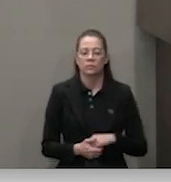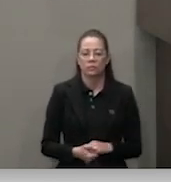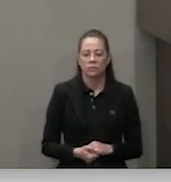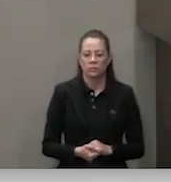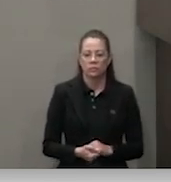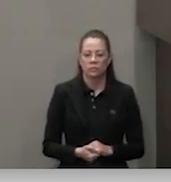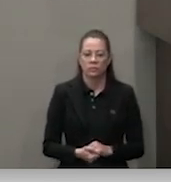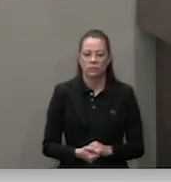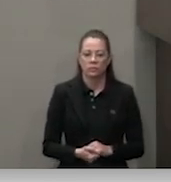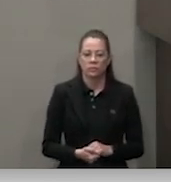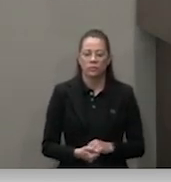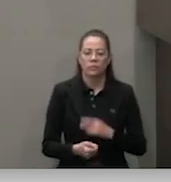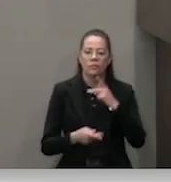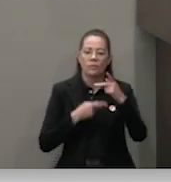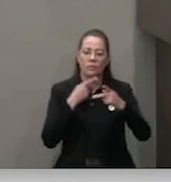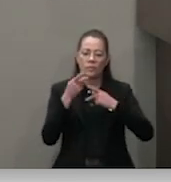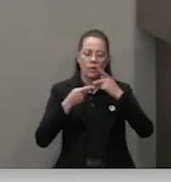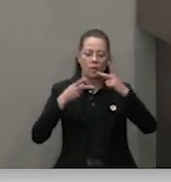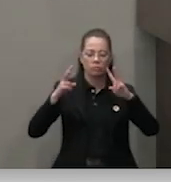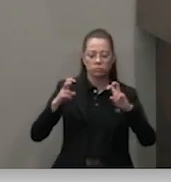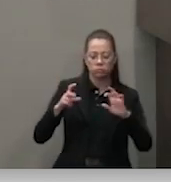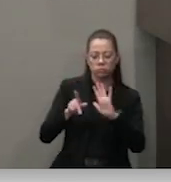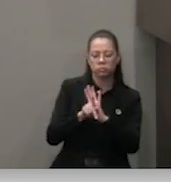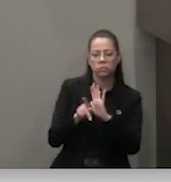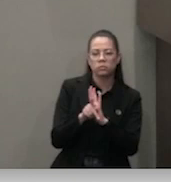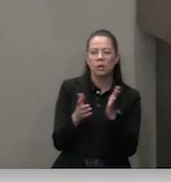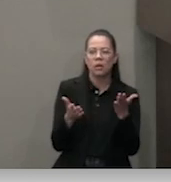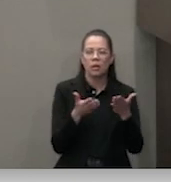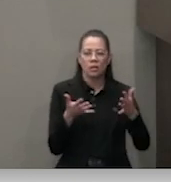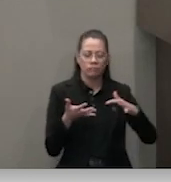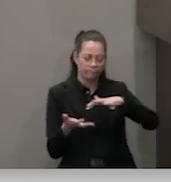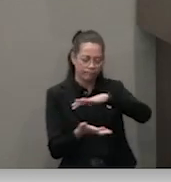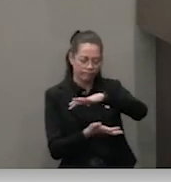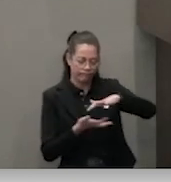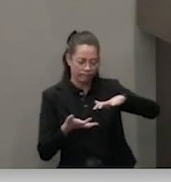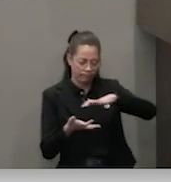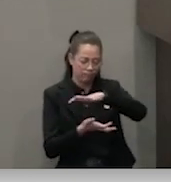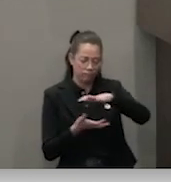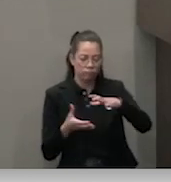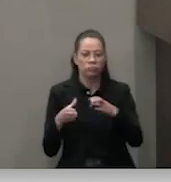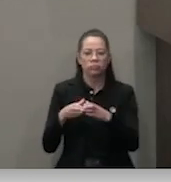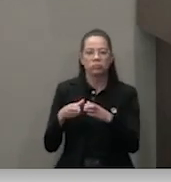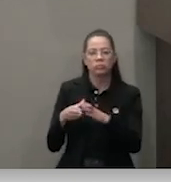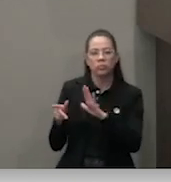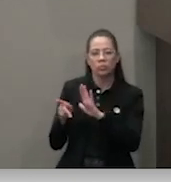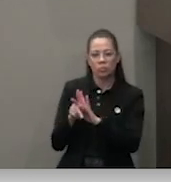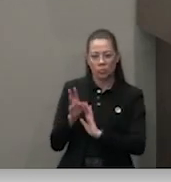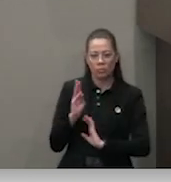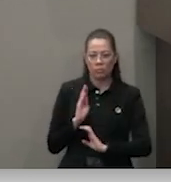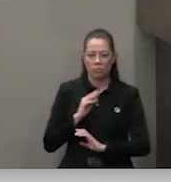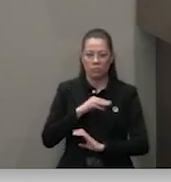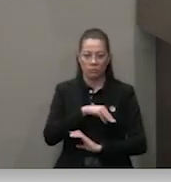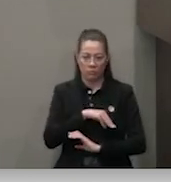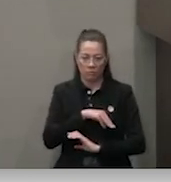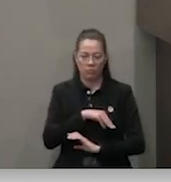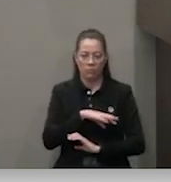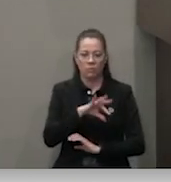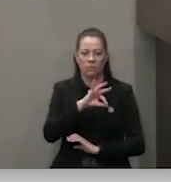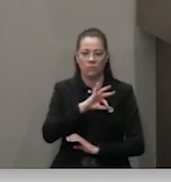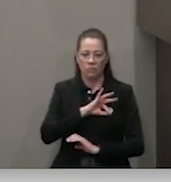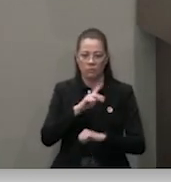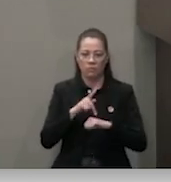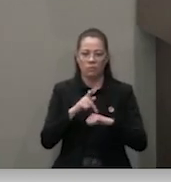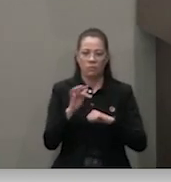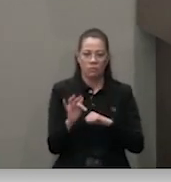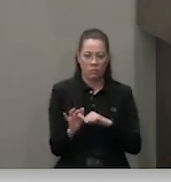para trazer um assunto que está conturbando a nossa classe brigadiana nossos policiais militares nossos